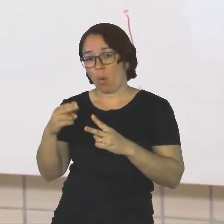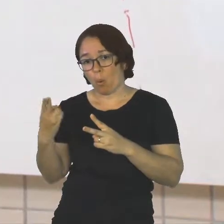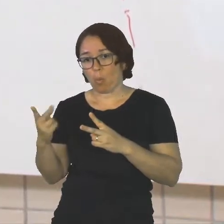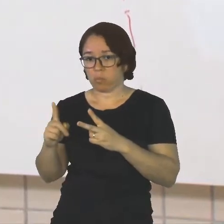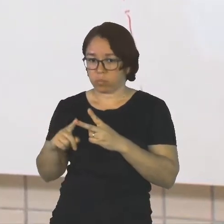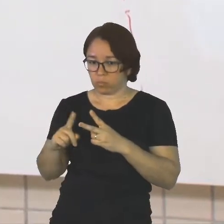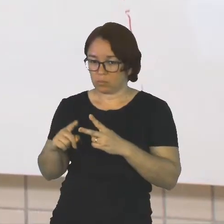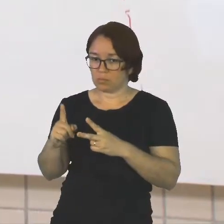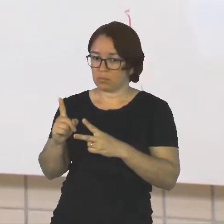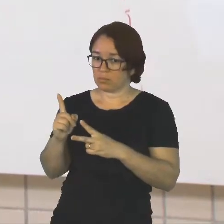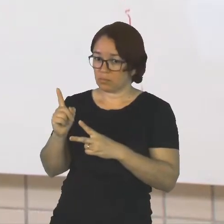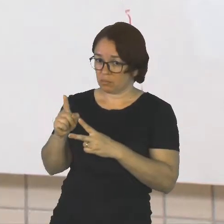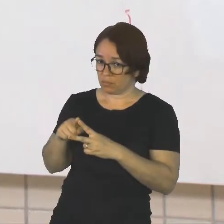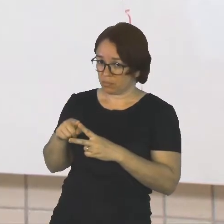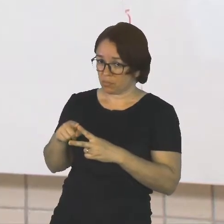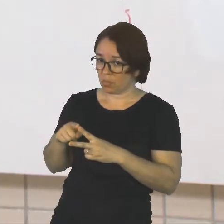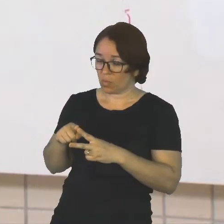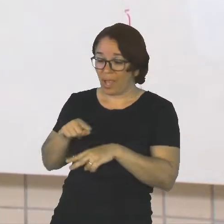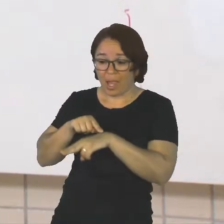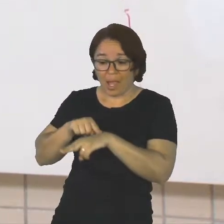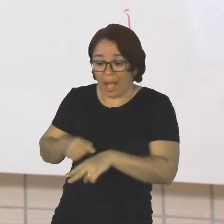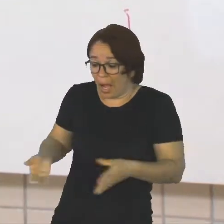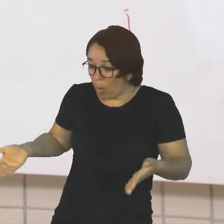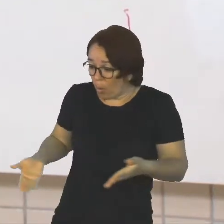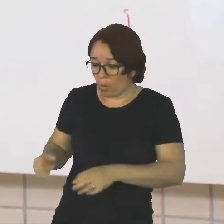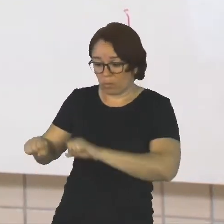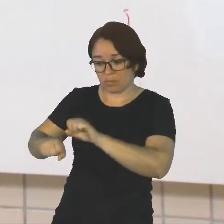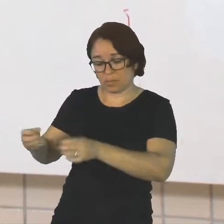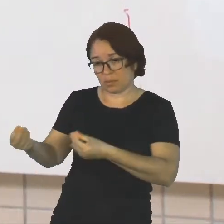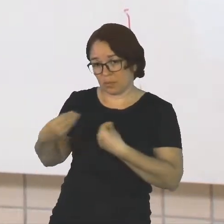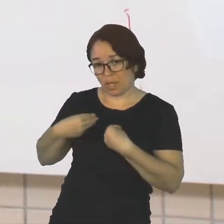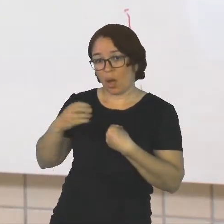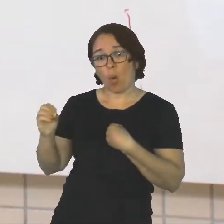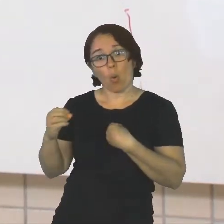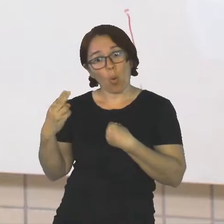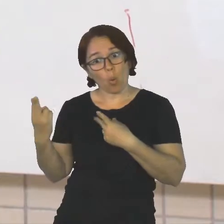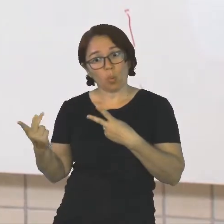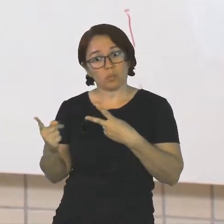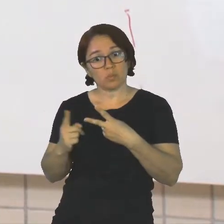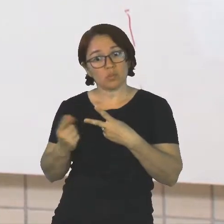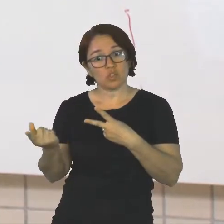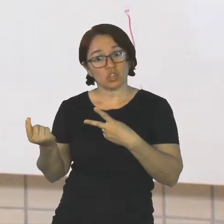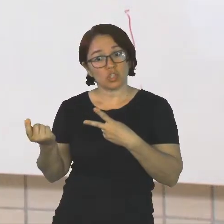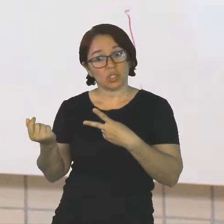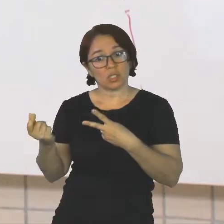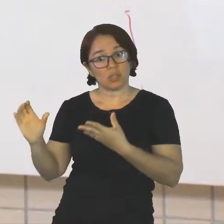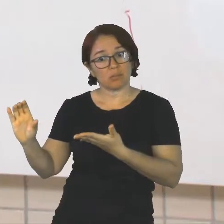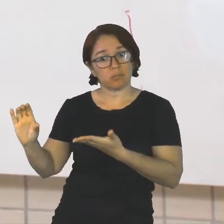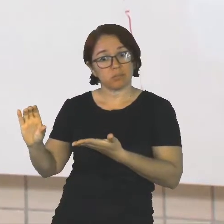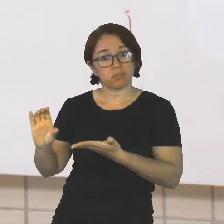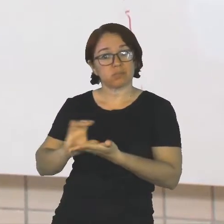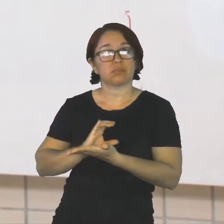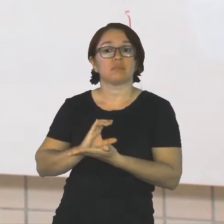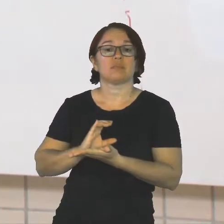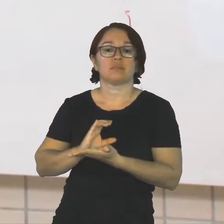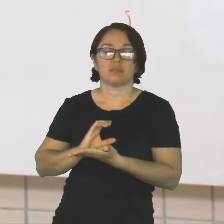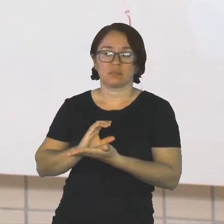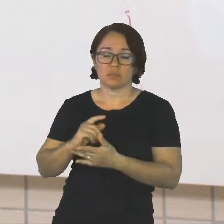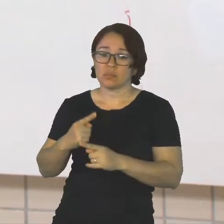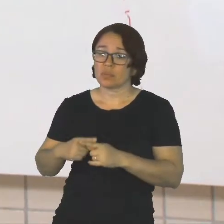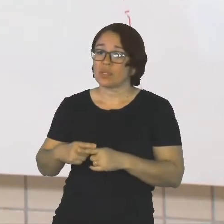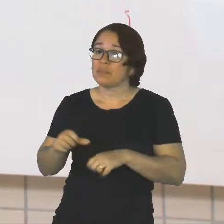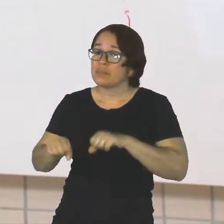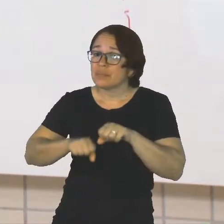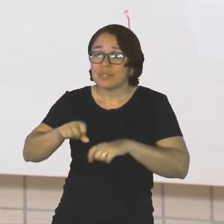receber o produto de forma imediata ou receber o seu dinheiro de volta. Porque ele precisa